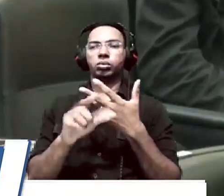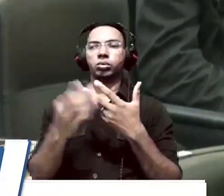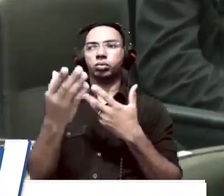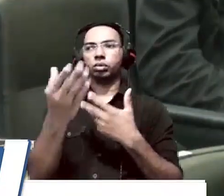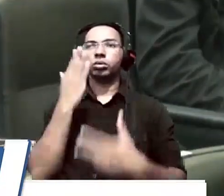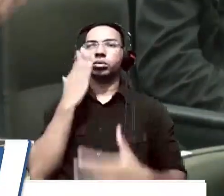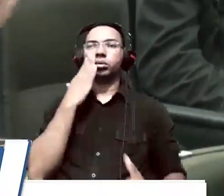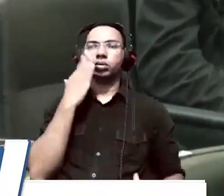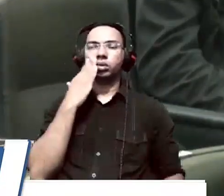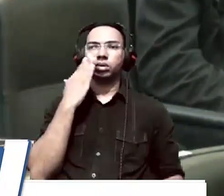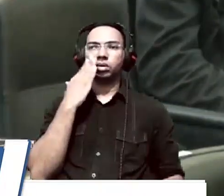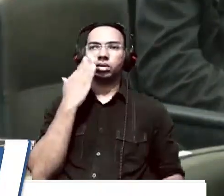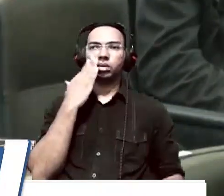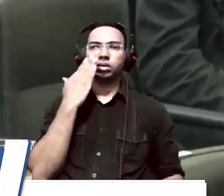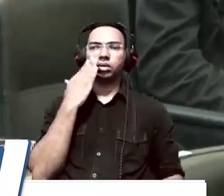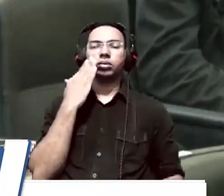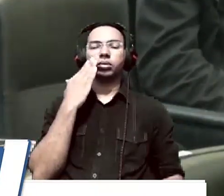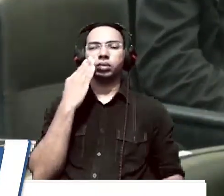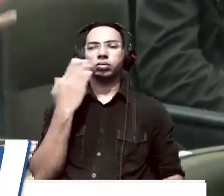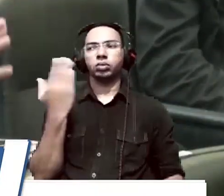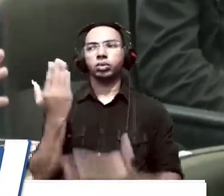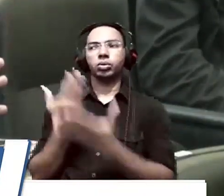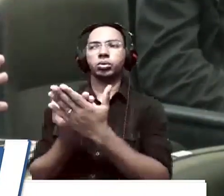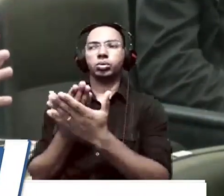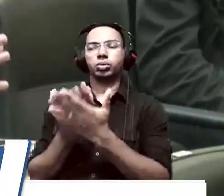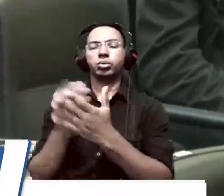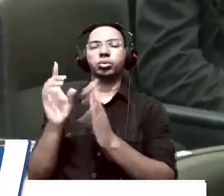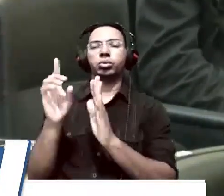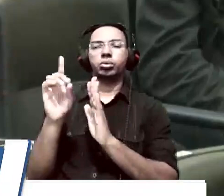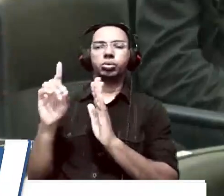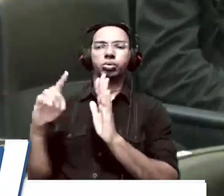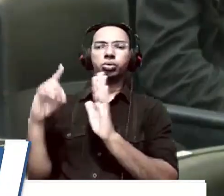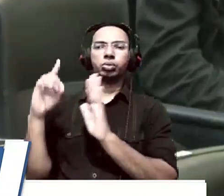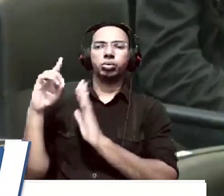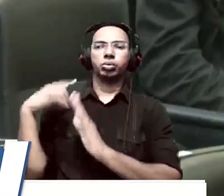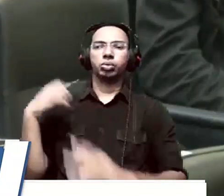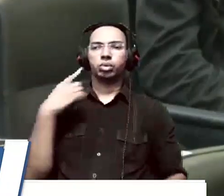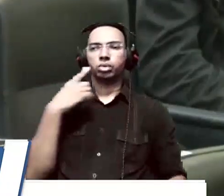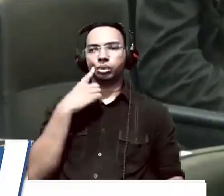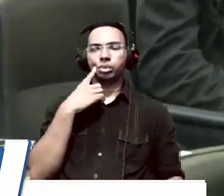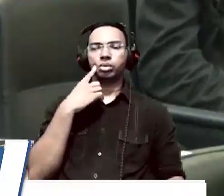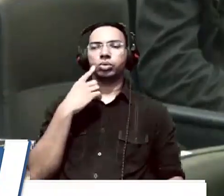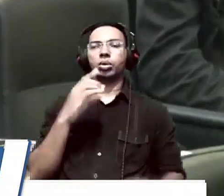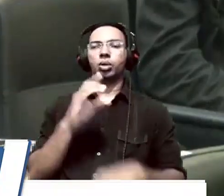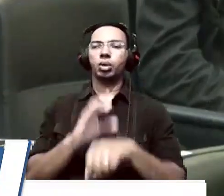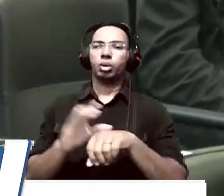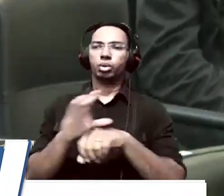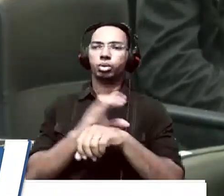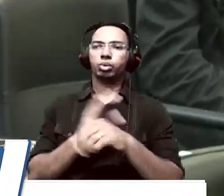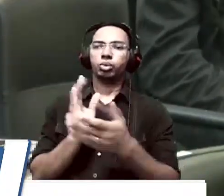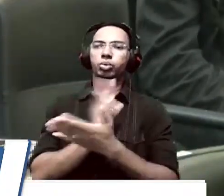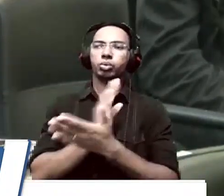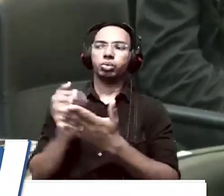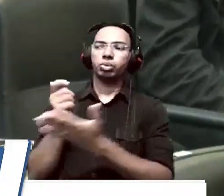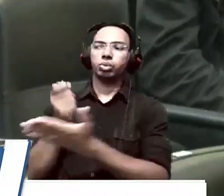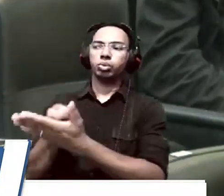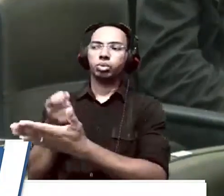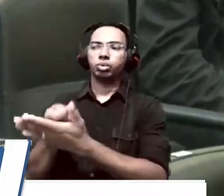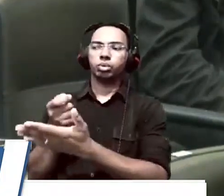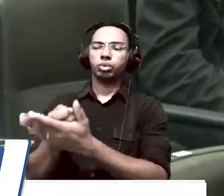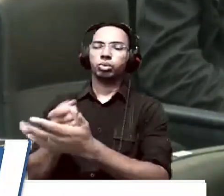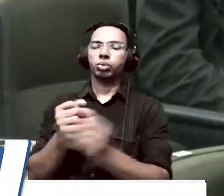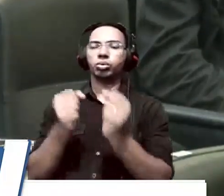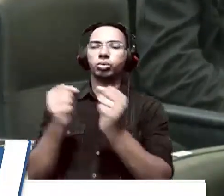bem, fazendo direito, que a Constituição ela nos dá alguns deveres, dá alguns poderes,